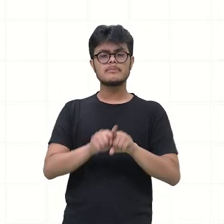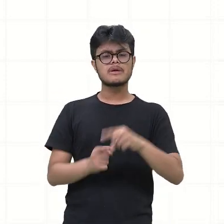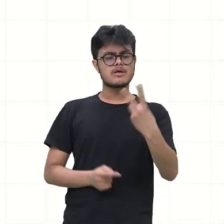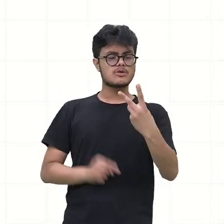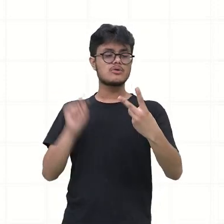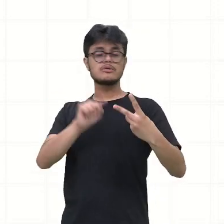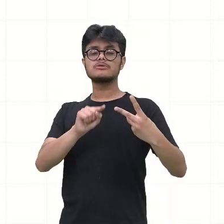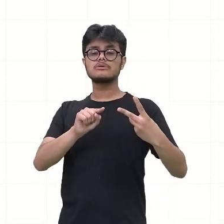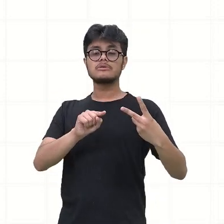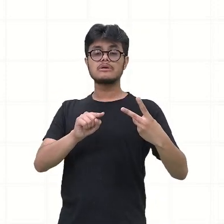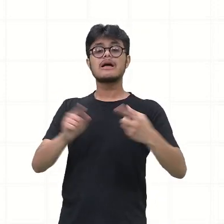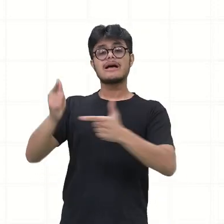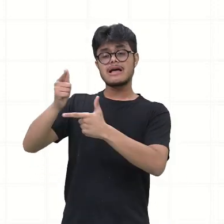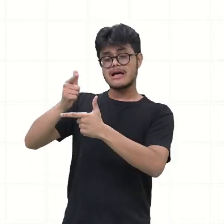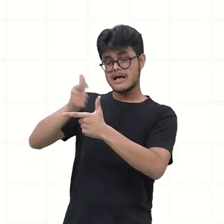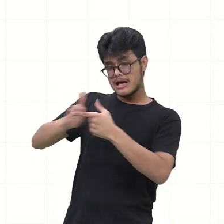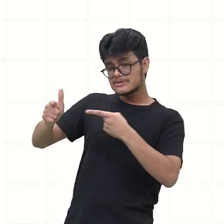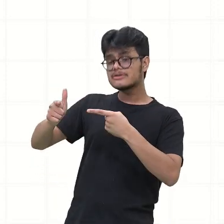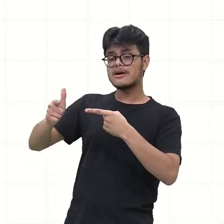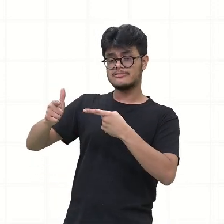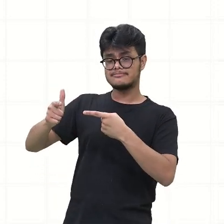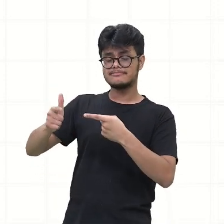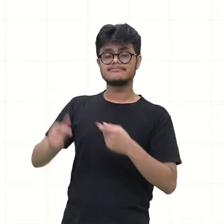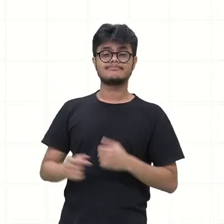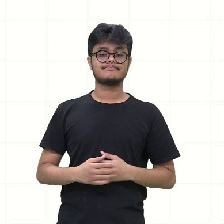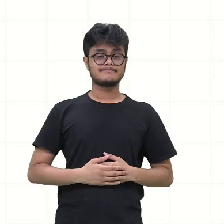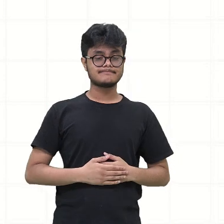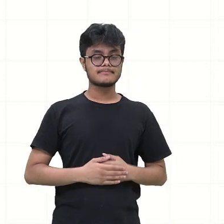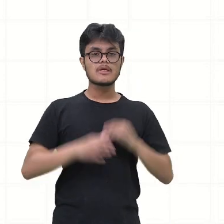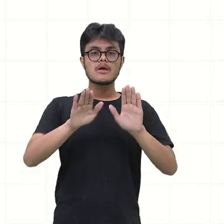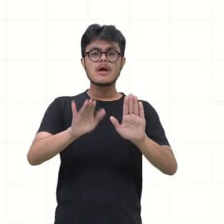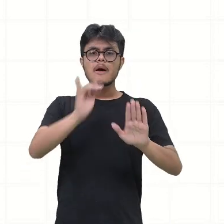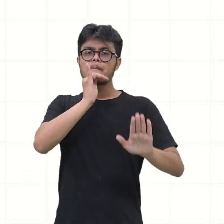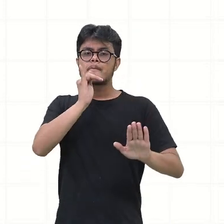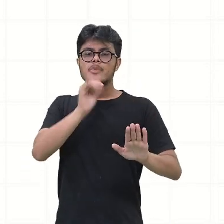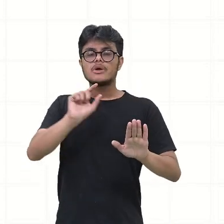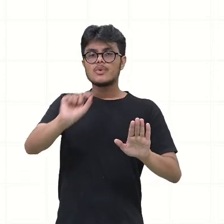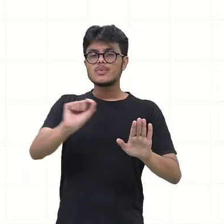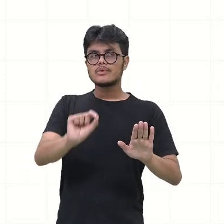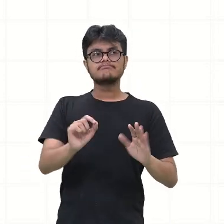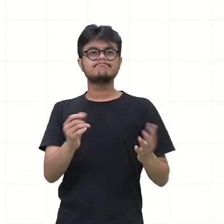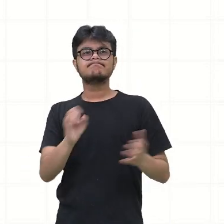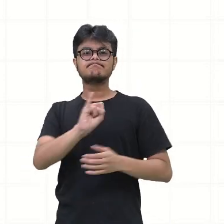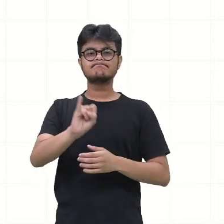como sendo um número racional, beleza? Mas, por exemplo, se eu dividir